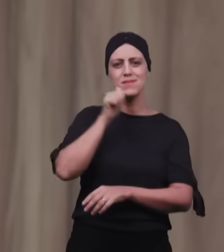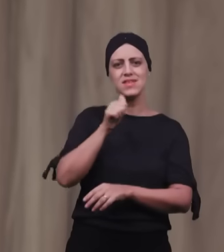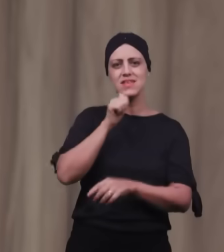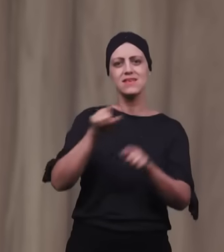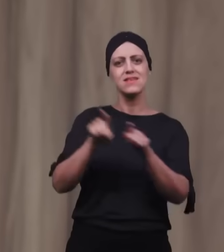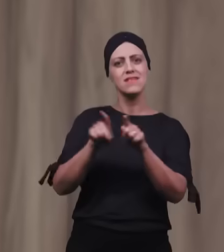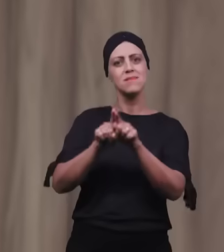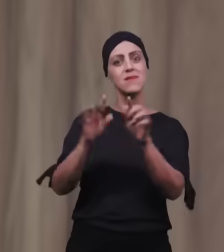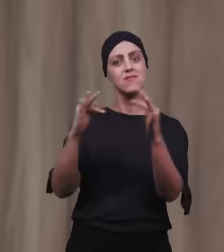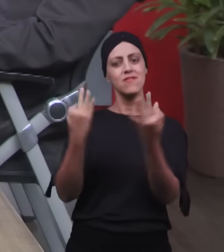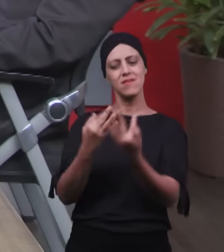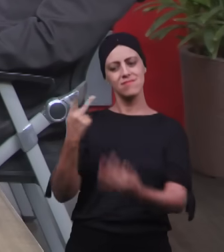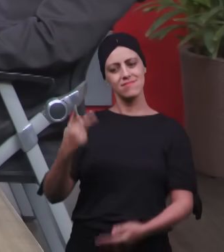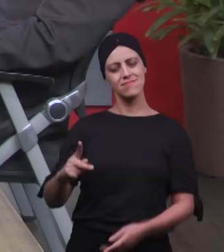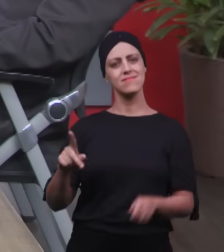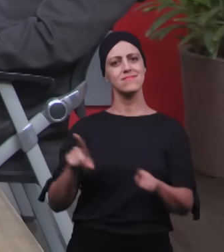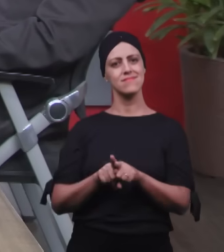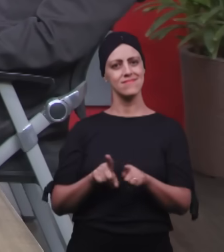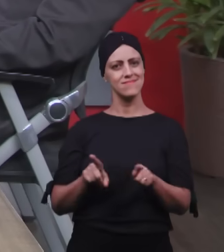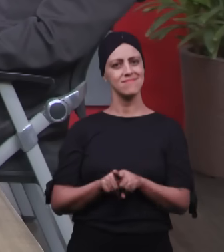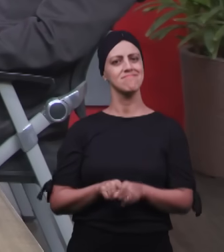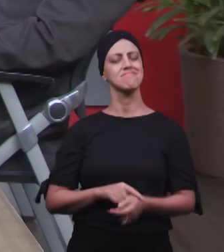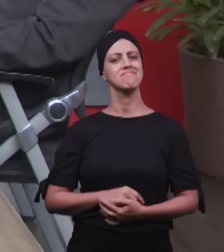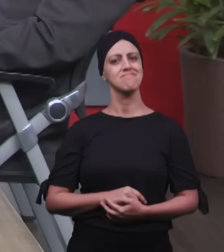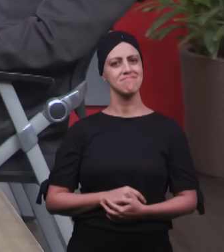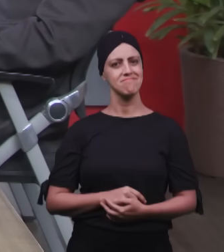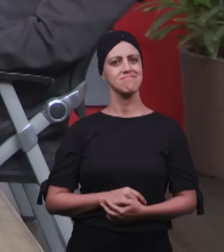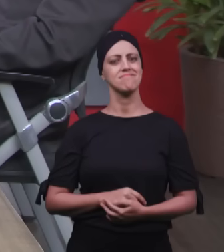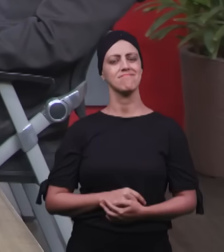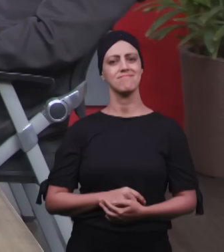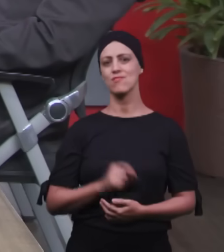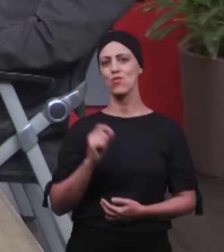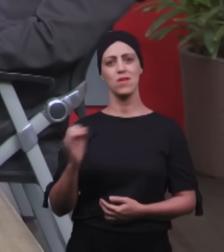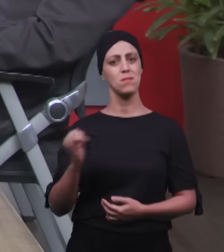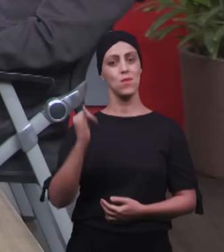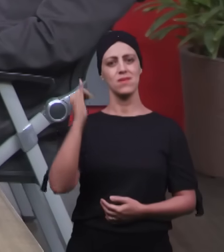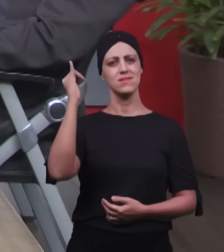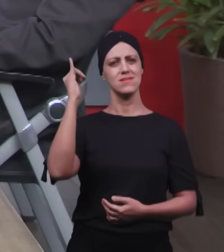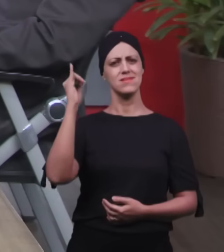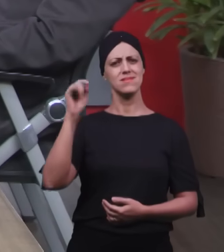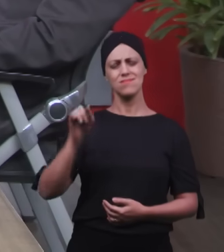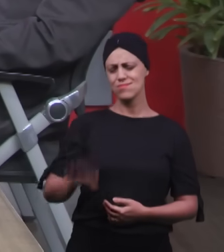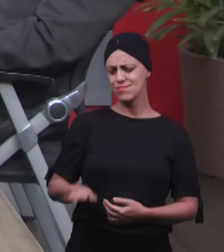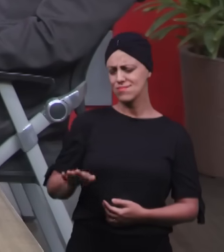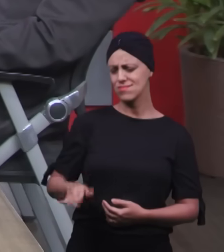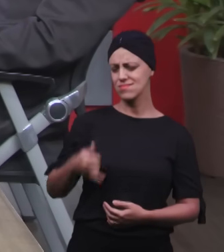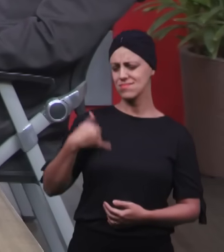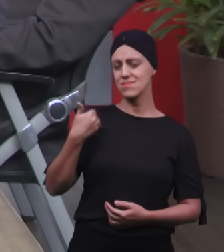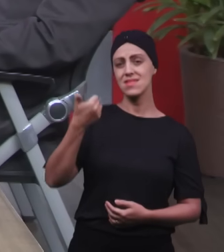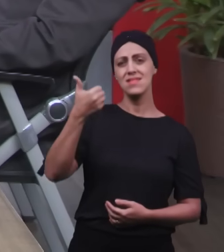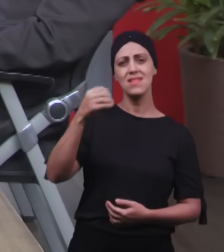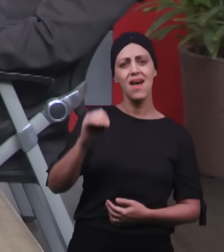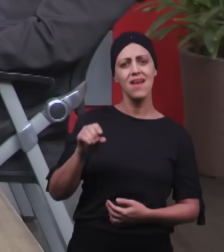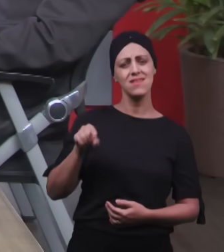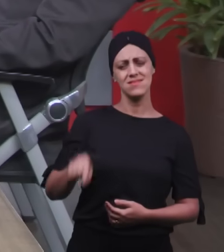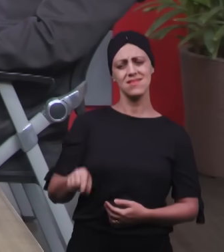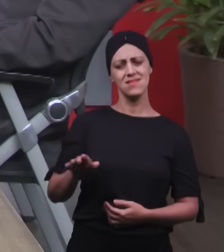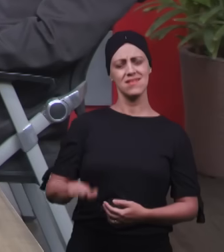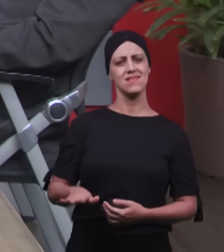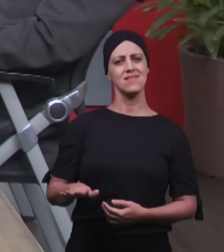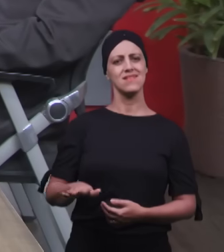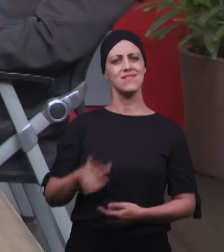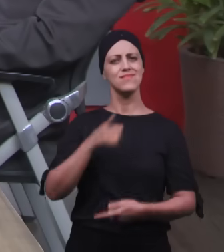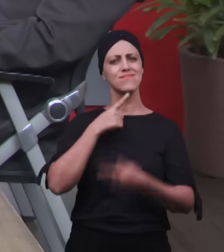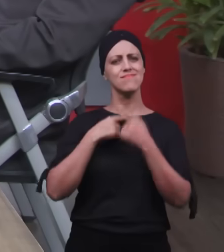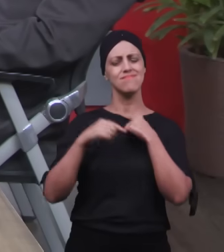os pais também então que isso é importante disso é que uma menina de 10 anos desejou